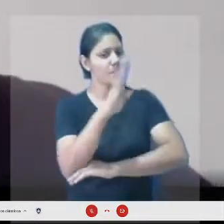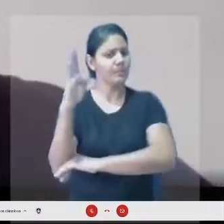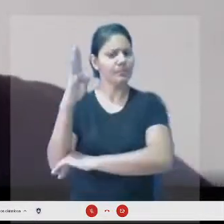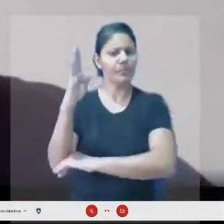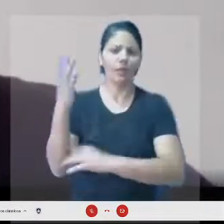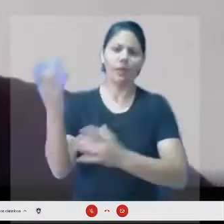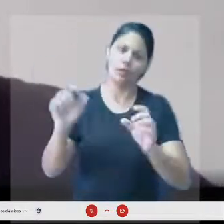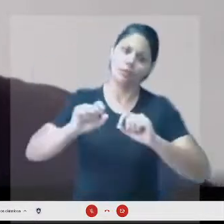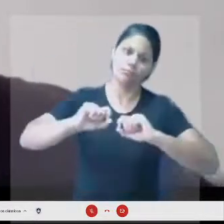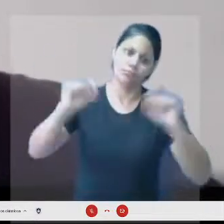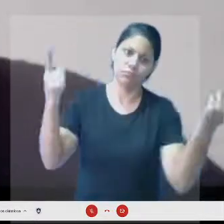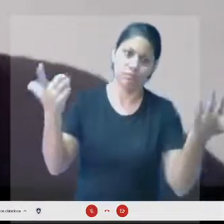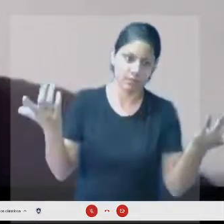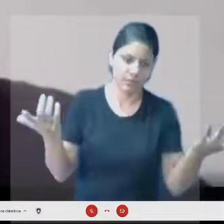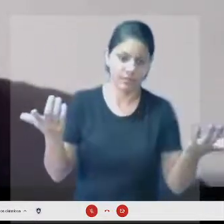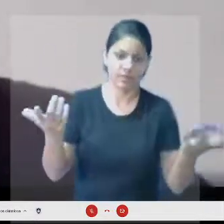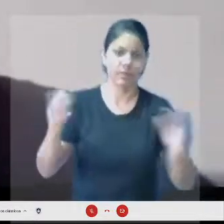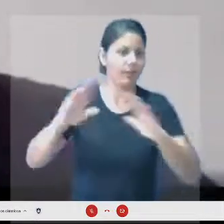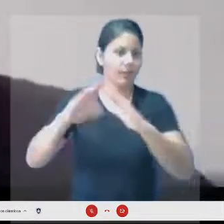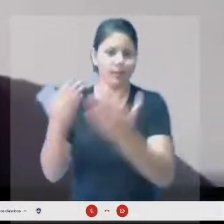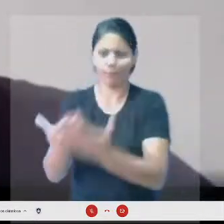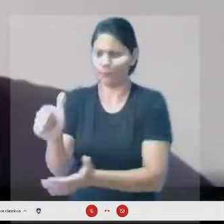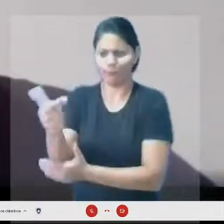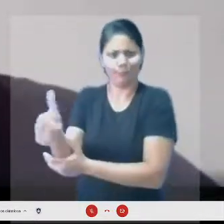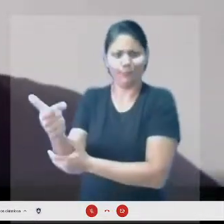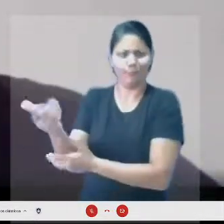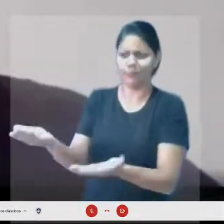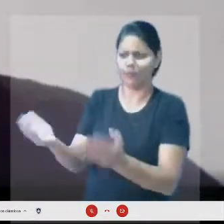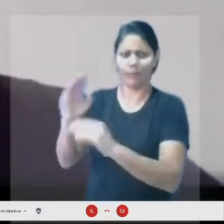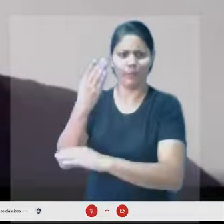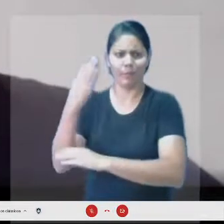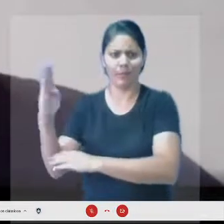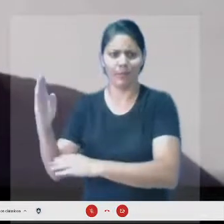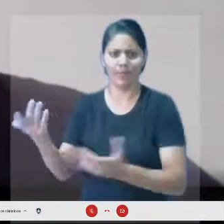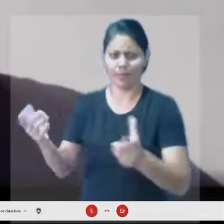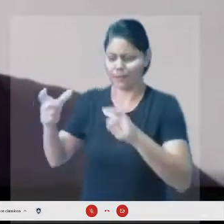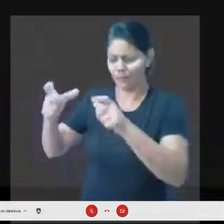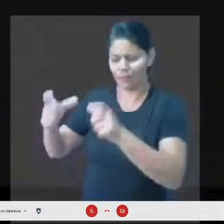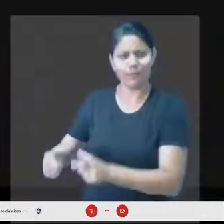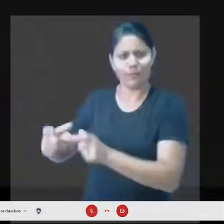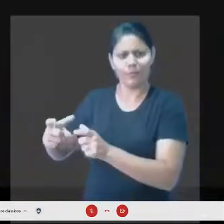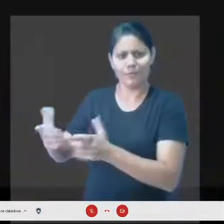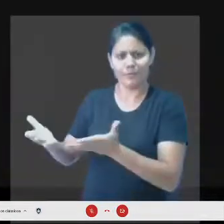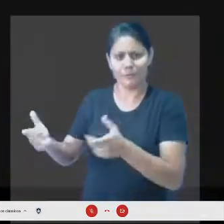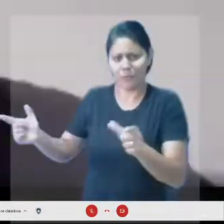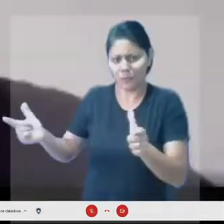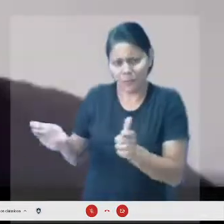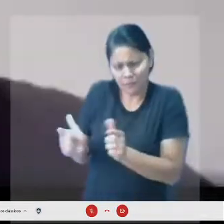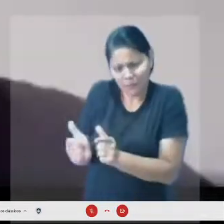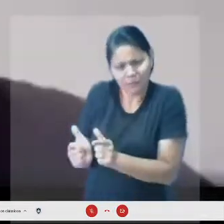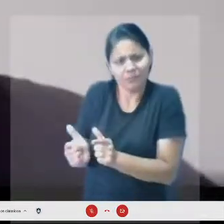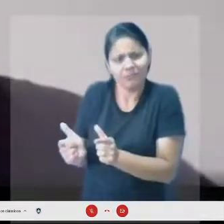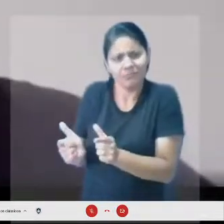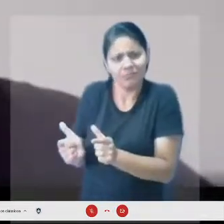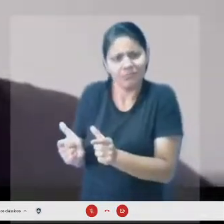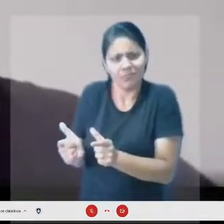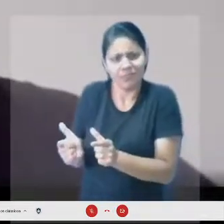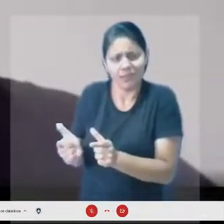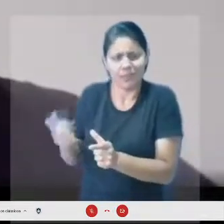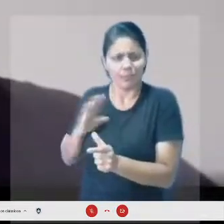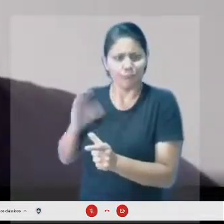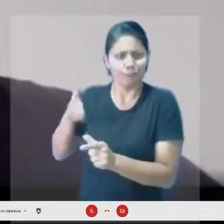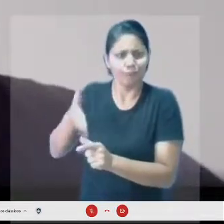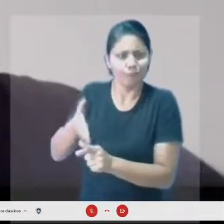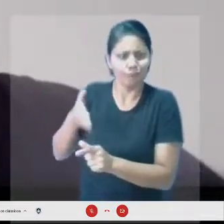óbvio, né, nessas escolas, elas não existiam. Eram espaços assim muito reduzidos em que a